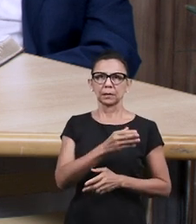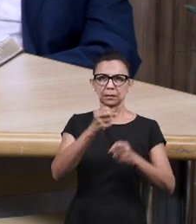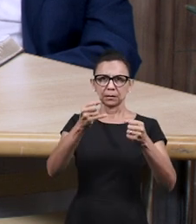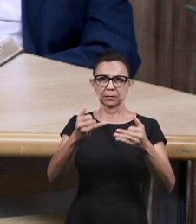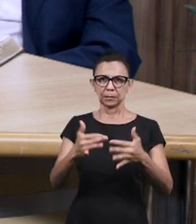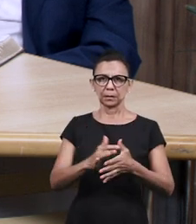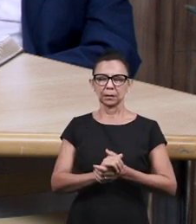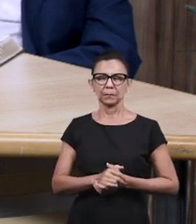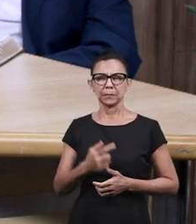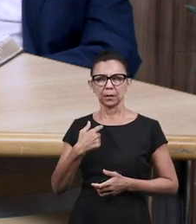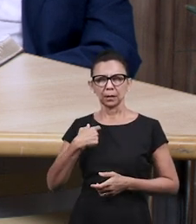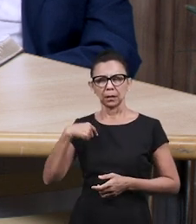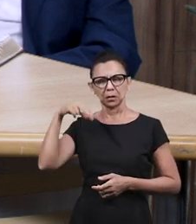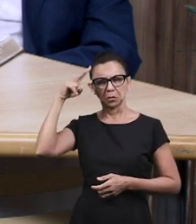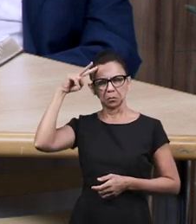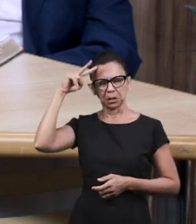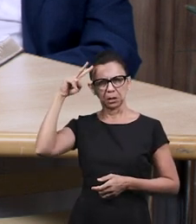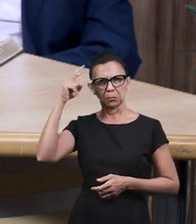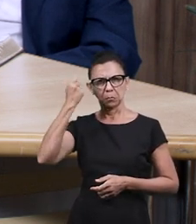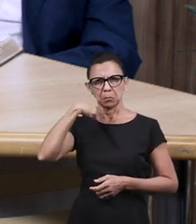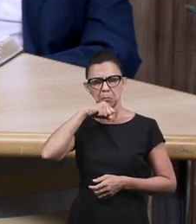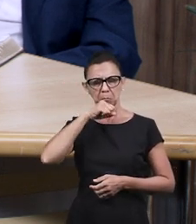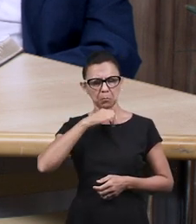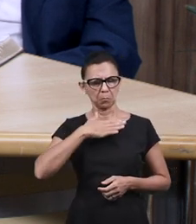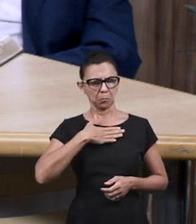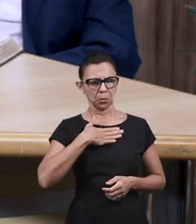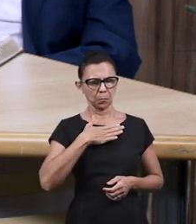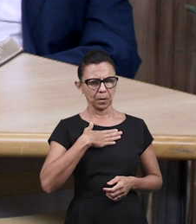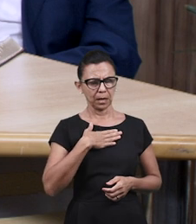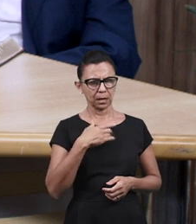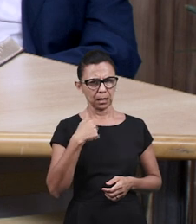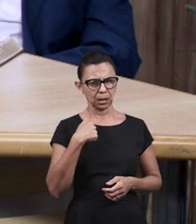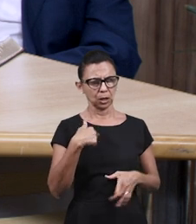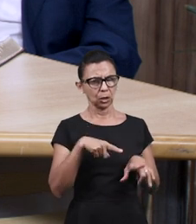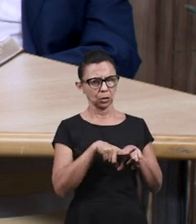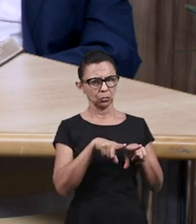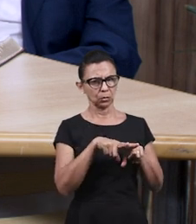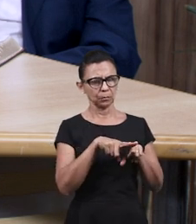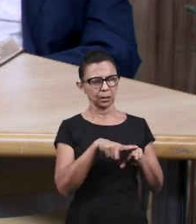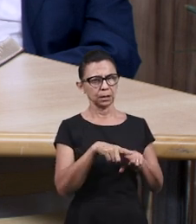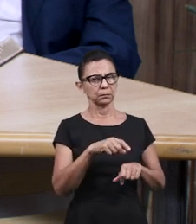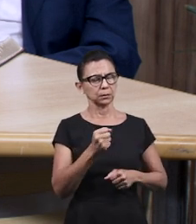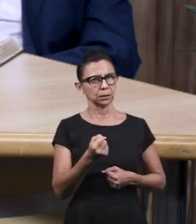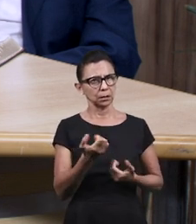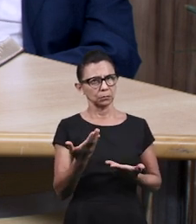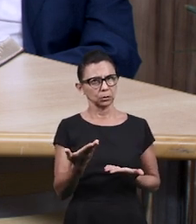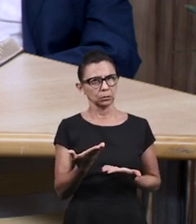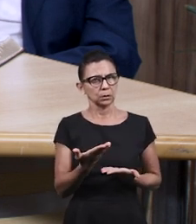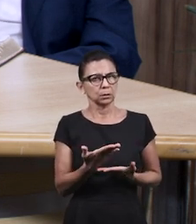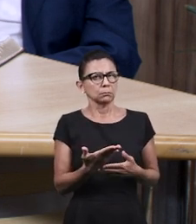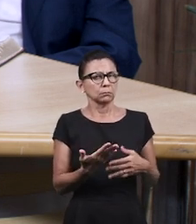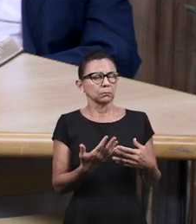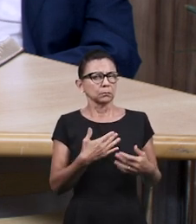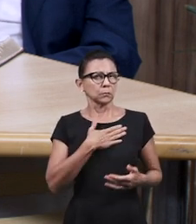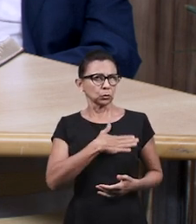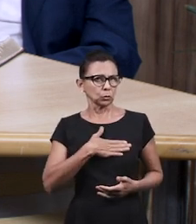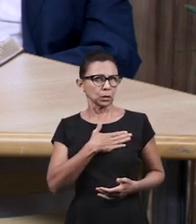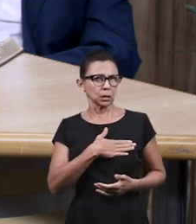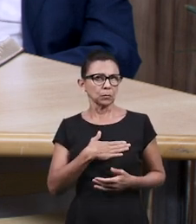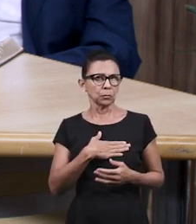laboratorista de fotografia, né? E, aliás, ele tinha e eu tenho todo um carinho por